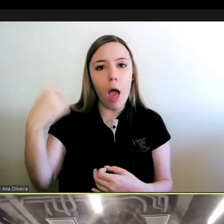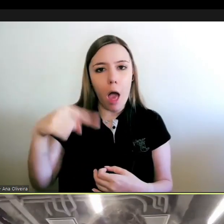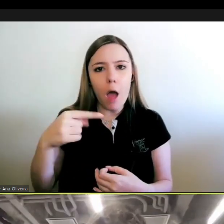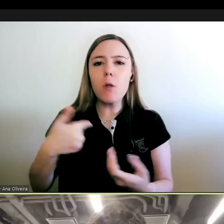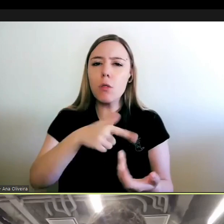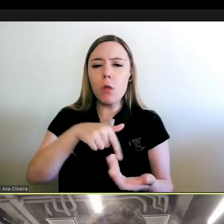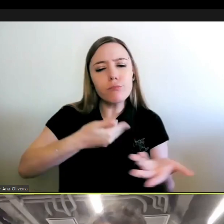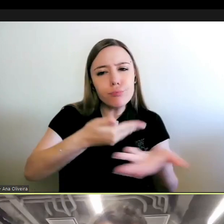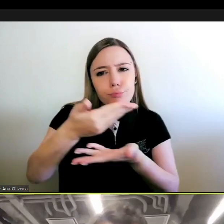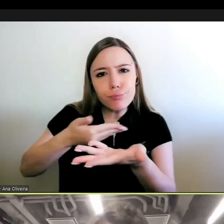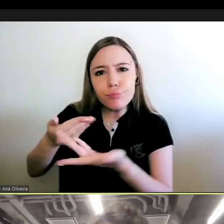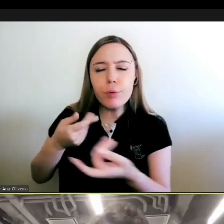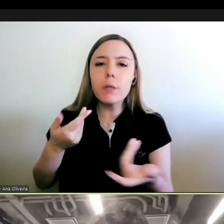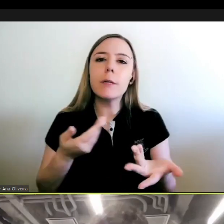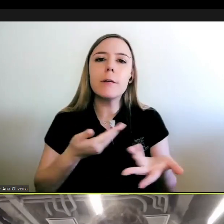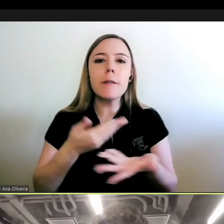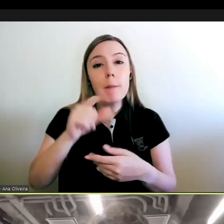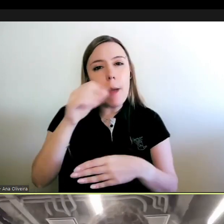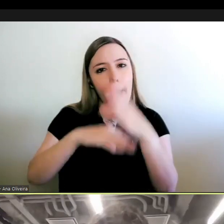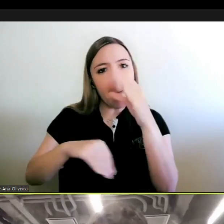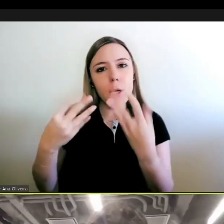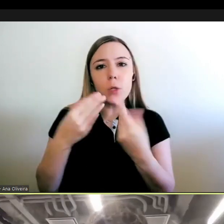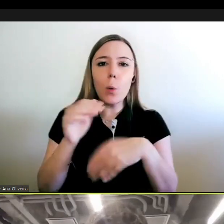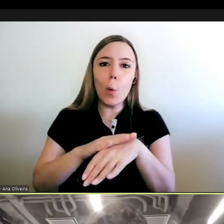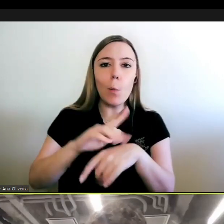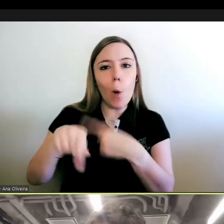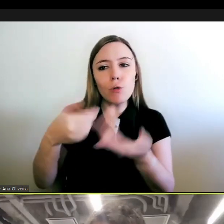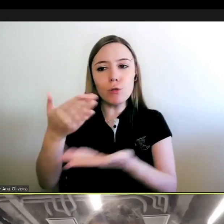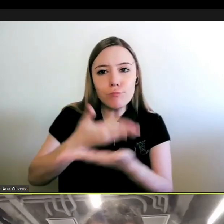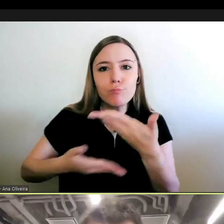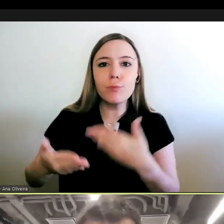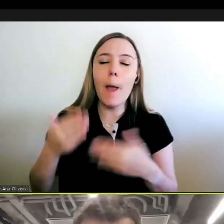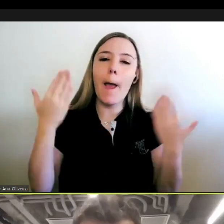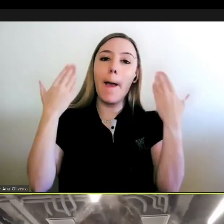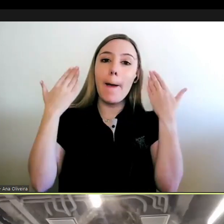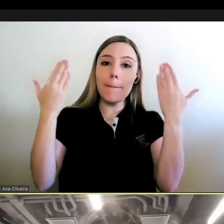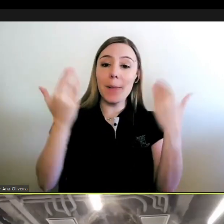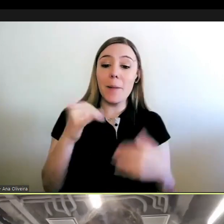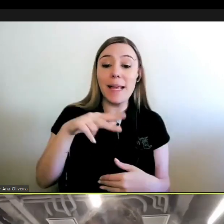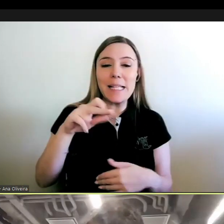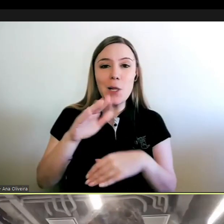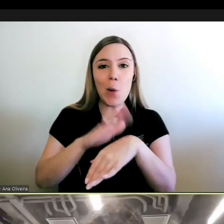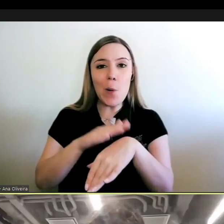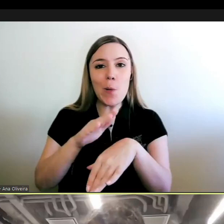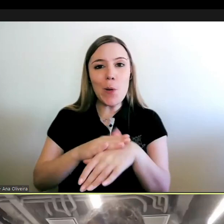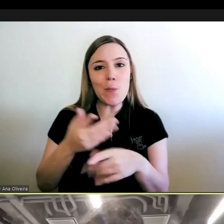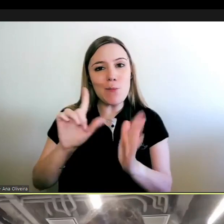os outros. Parabéns ao INA pela iniciativa. Agora, vamos à conversa.